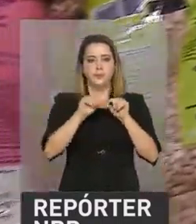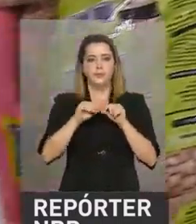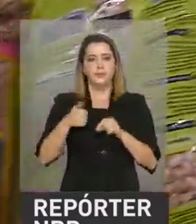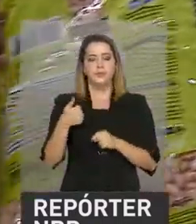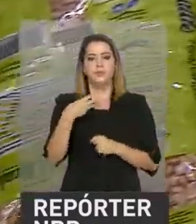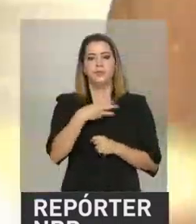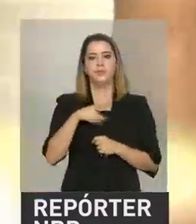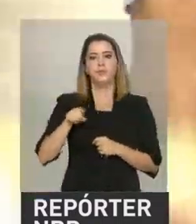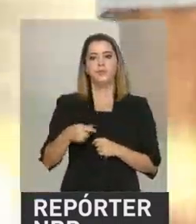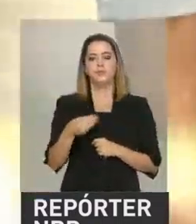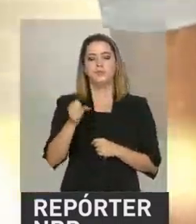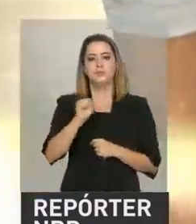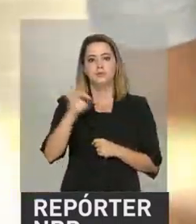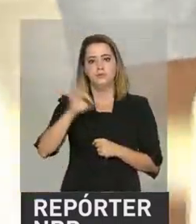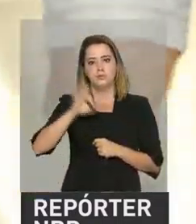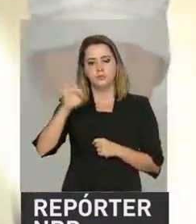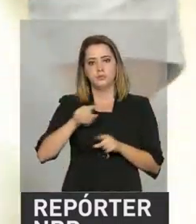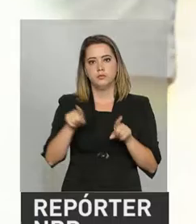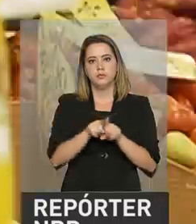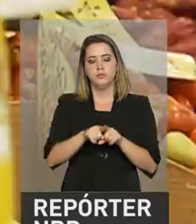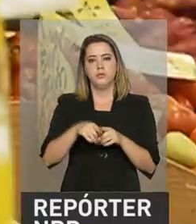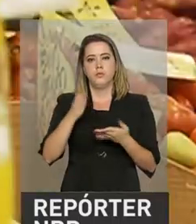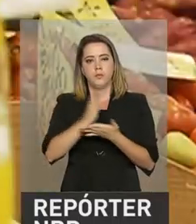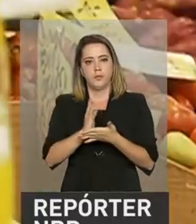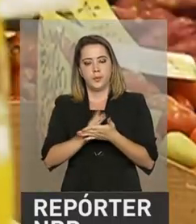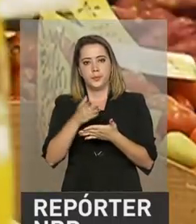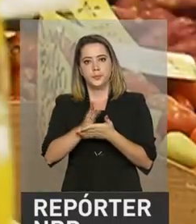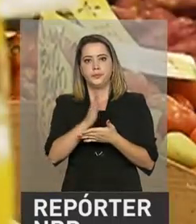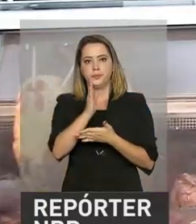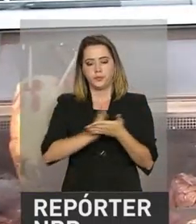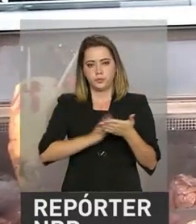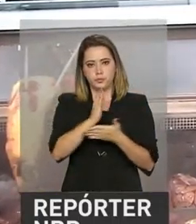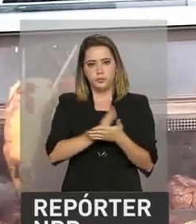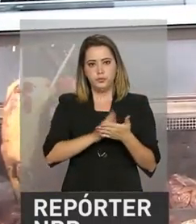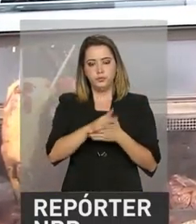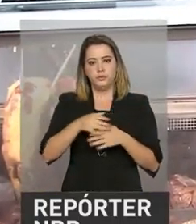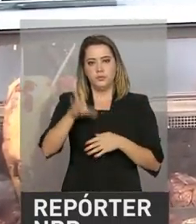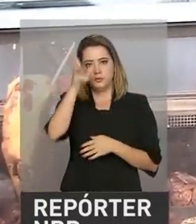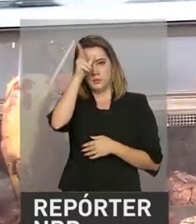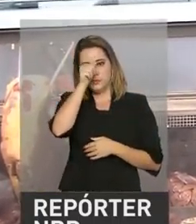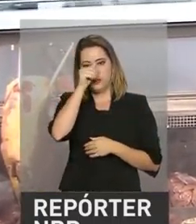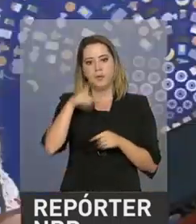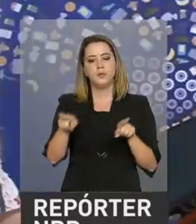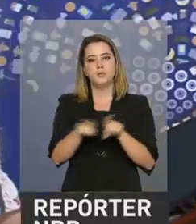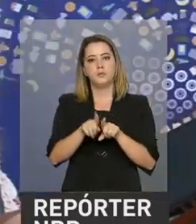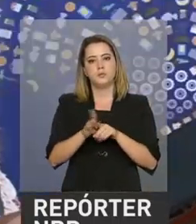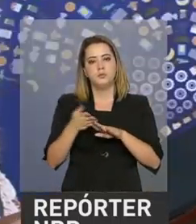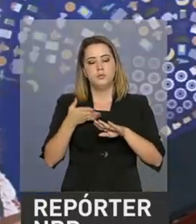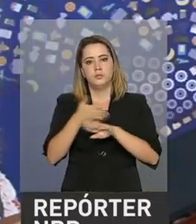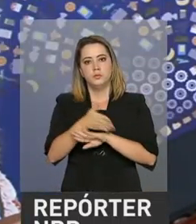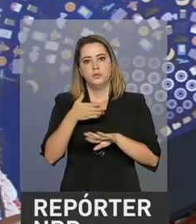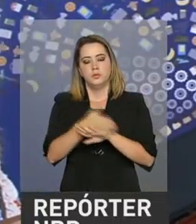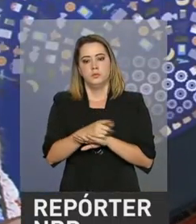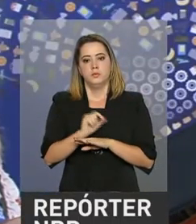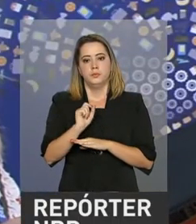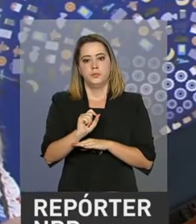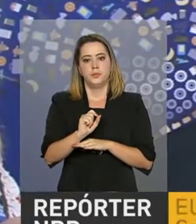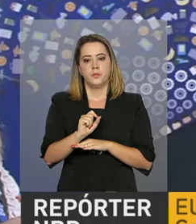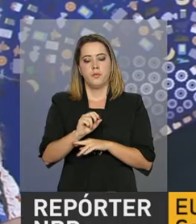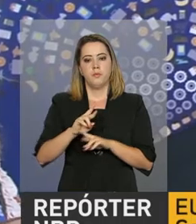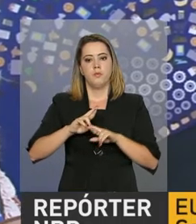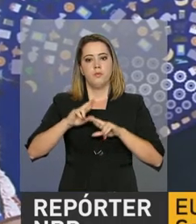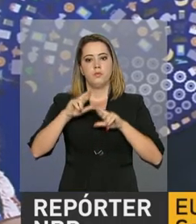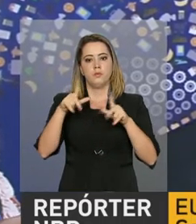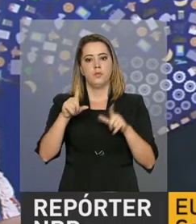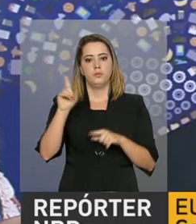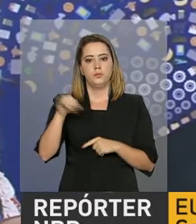13,58% no último mês. Itens como a batata, o tomate e o frango também estão mais acessíveis. A diferença é